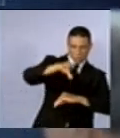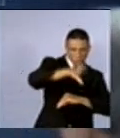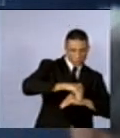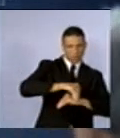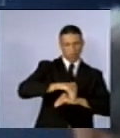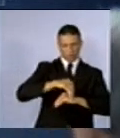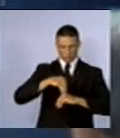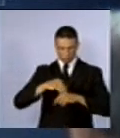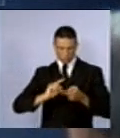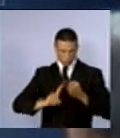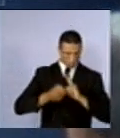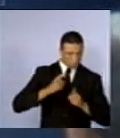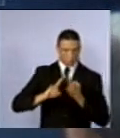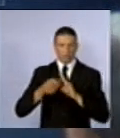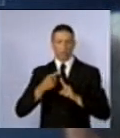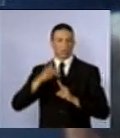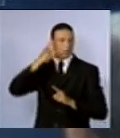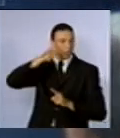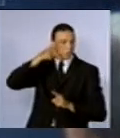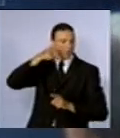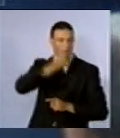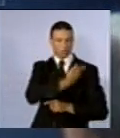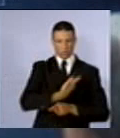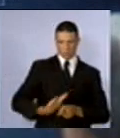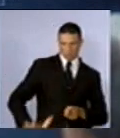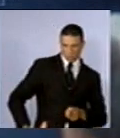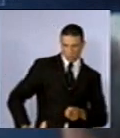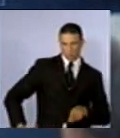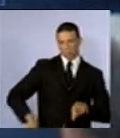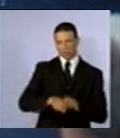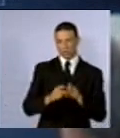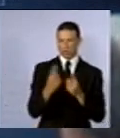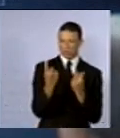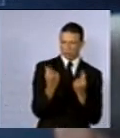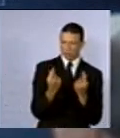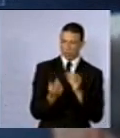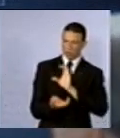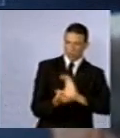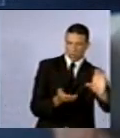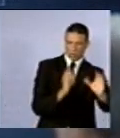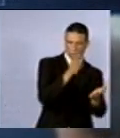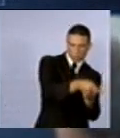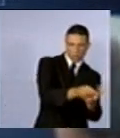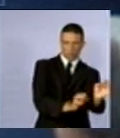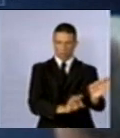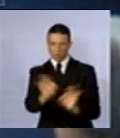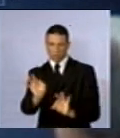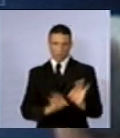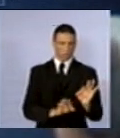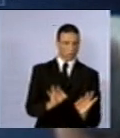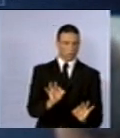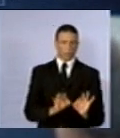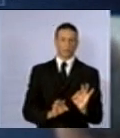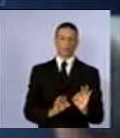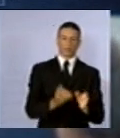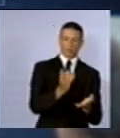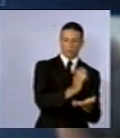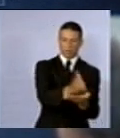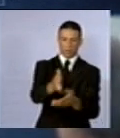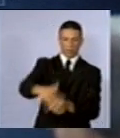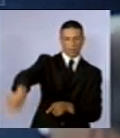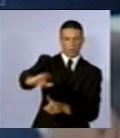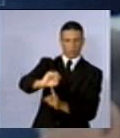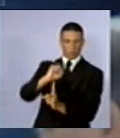sociais, discutirem as políticas públicas, os investimentos necessários para resgatar parcelas consideráveis de nossa